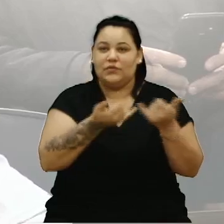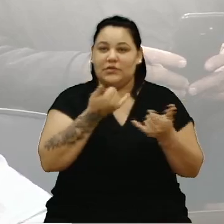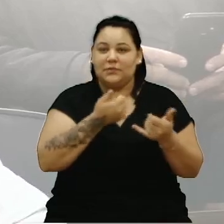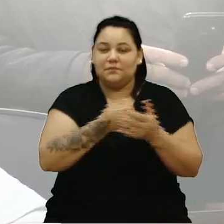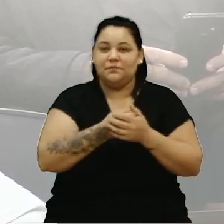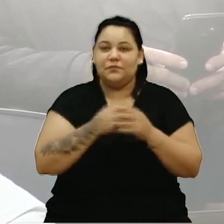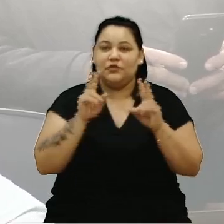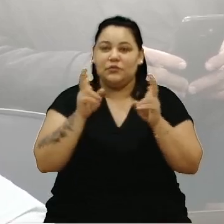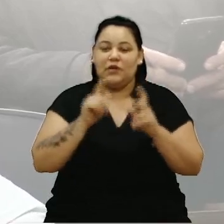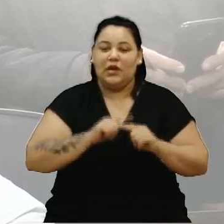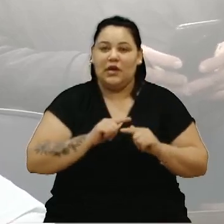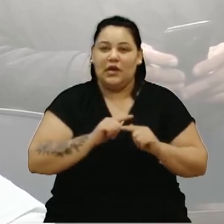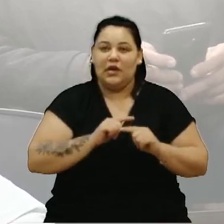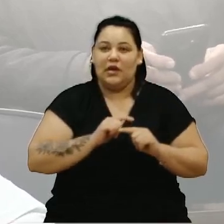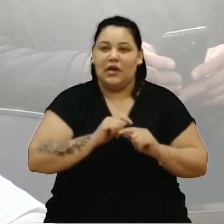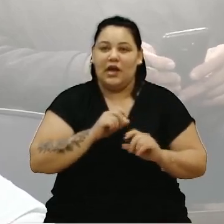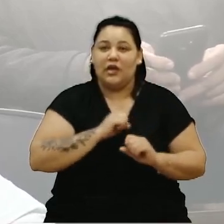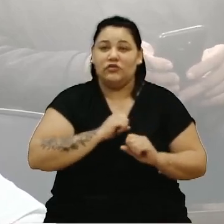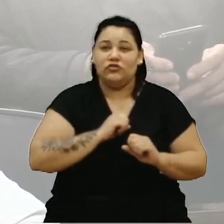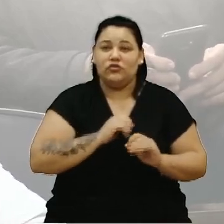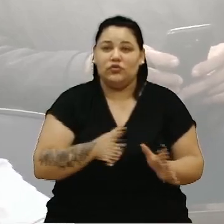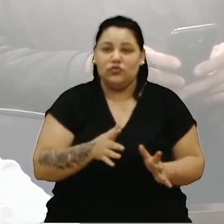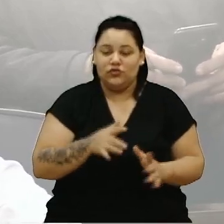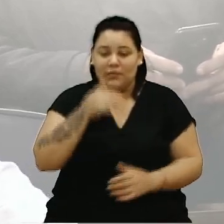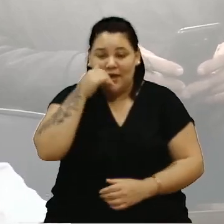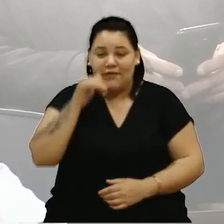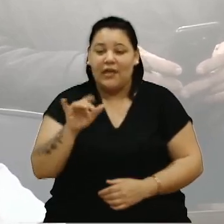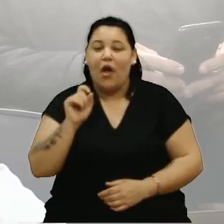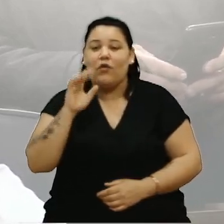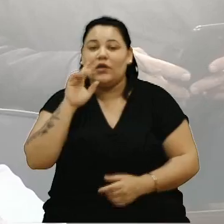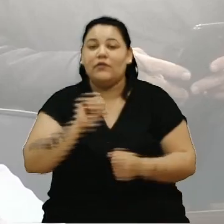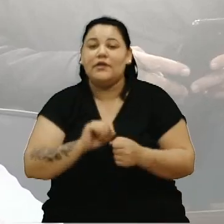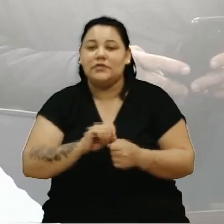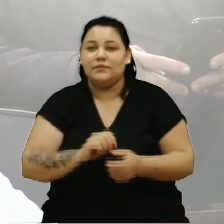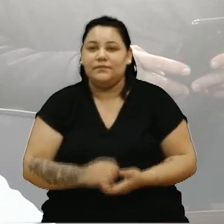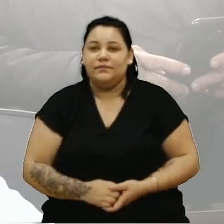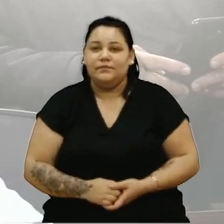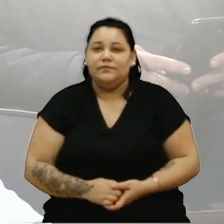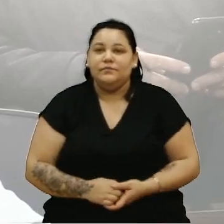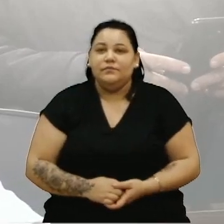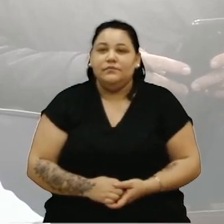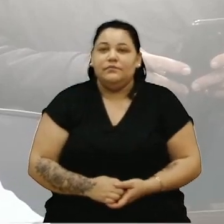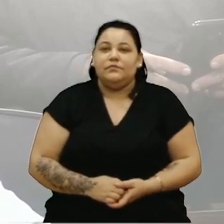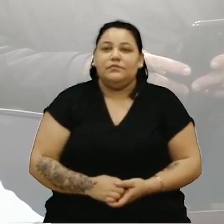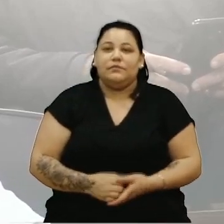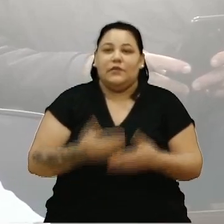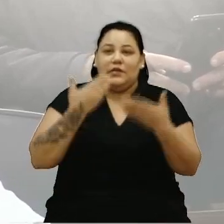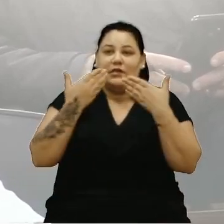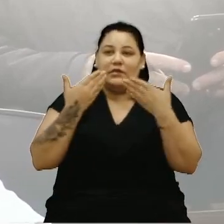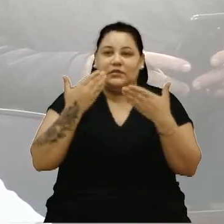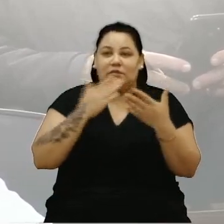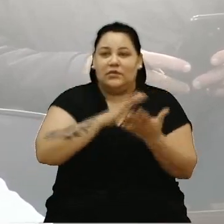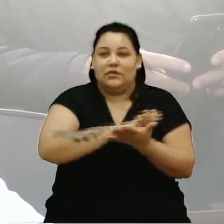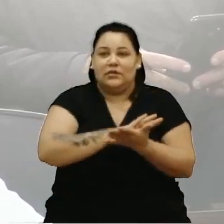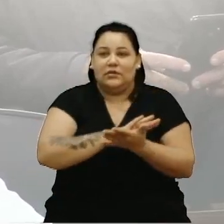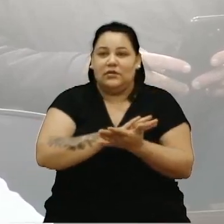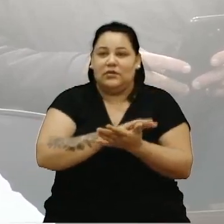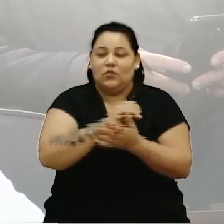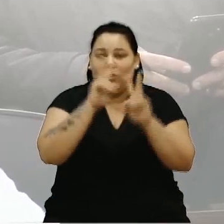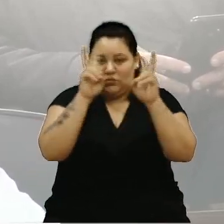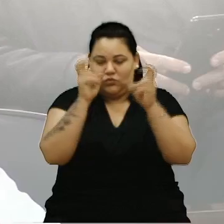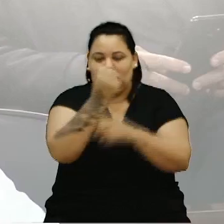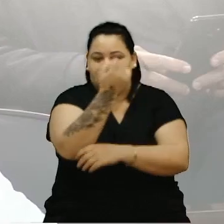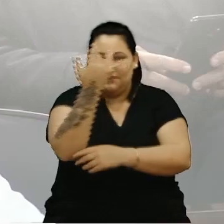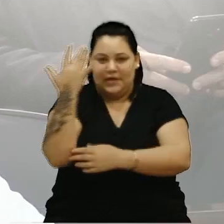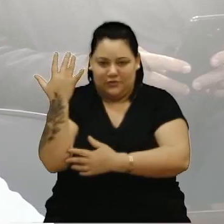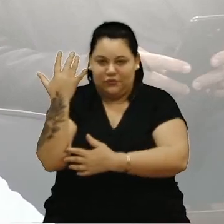as medidas preventivas a mudanças climáticas no município de Caxias do Sul. Considerando a catástrofe ambiental, então é o tema meio ambiente, que